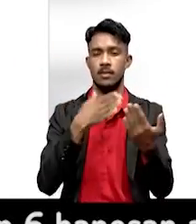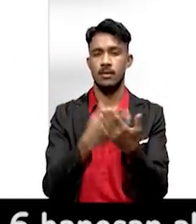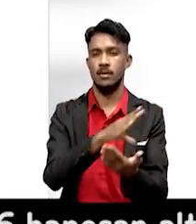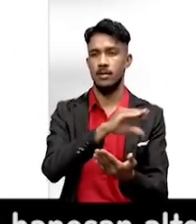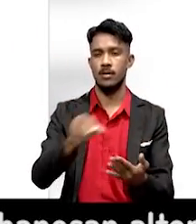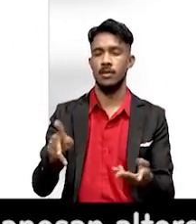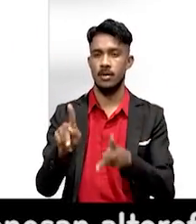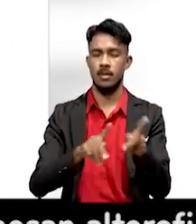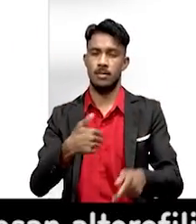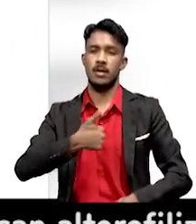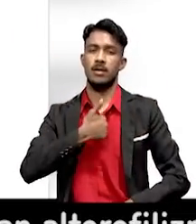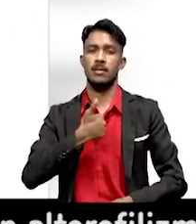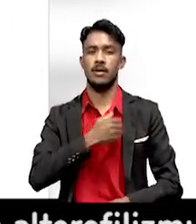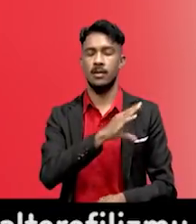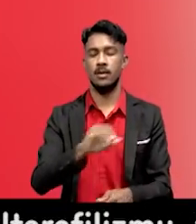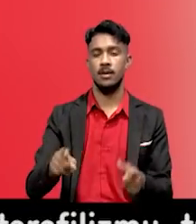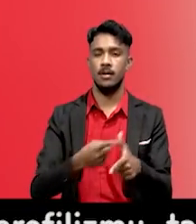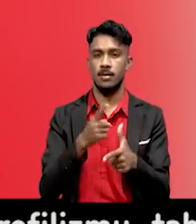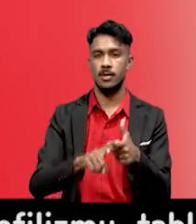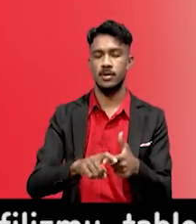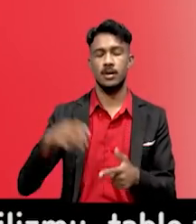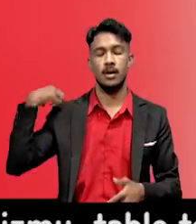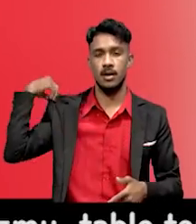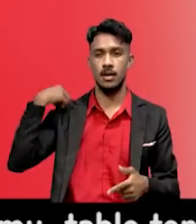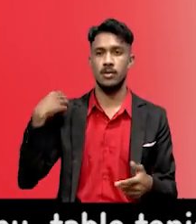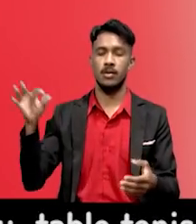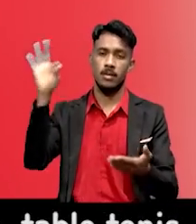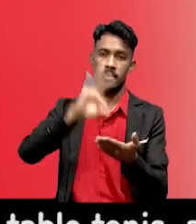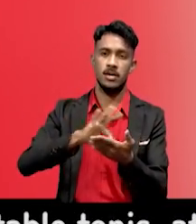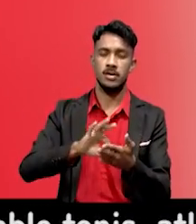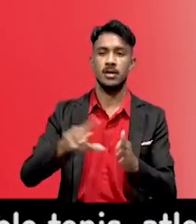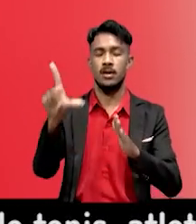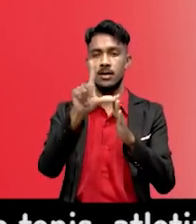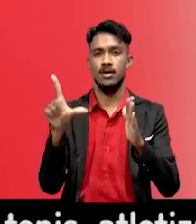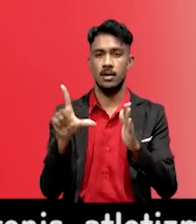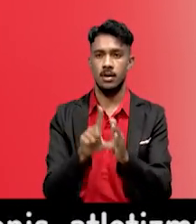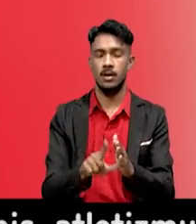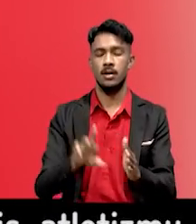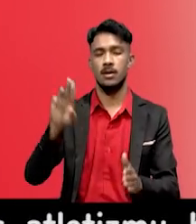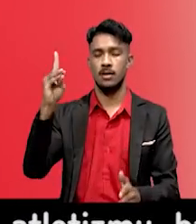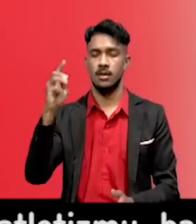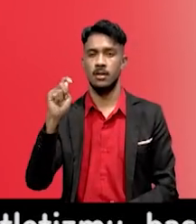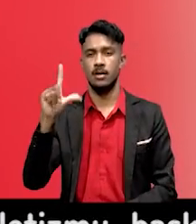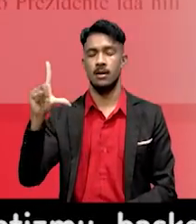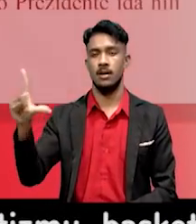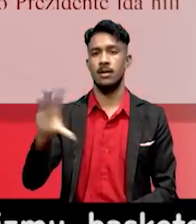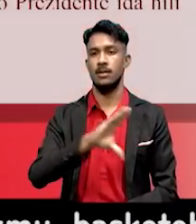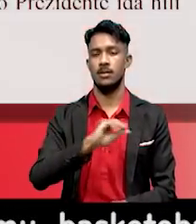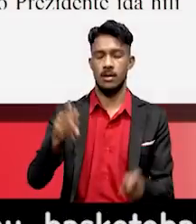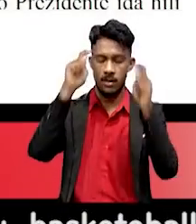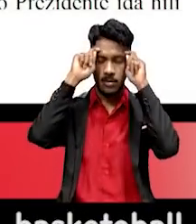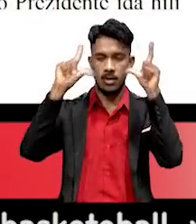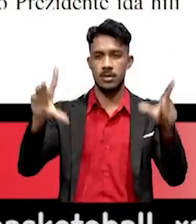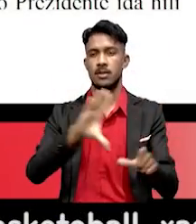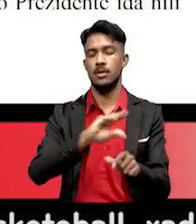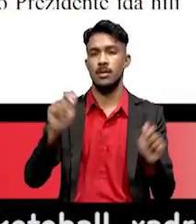independenti. Narangkata kandidato refere priense kriteru le inang Konstituisaun Republika Demokratika Timor-Leste